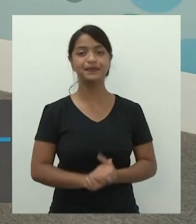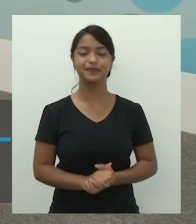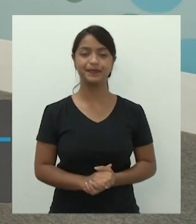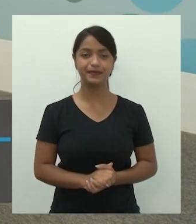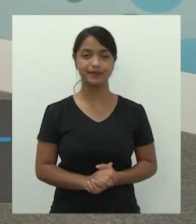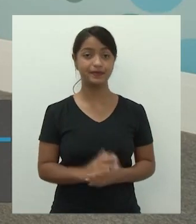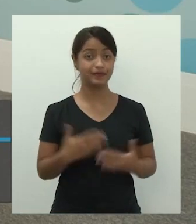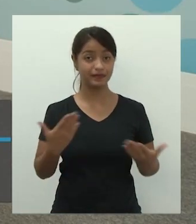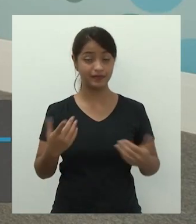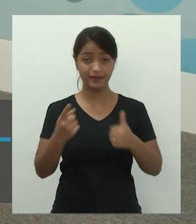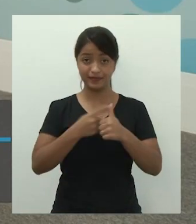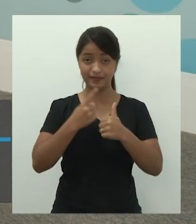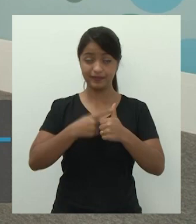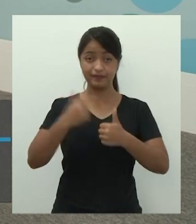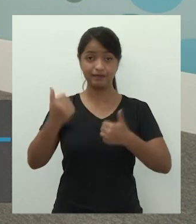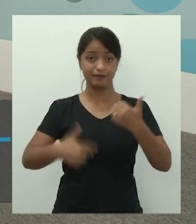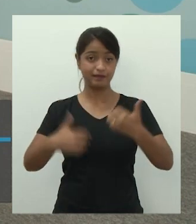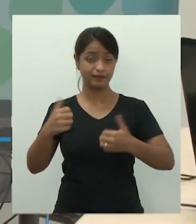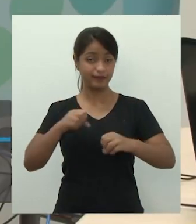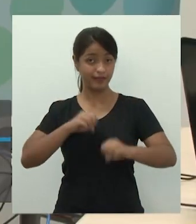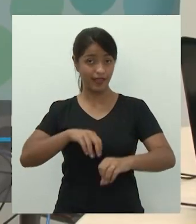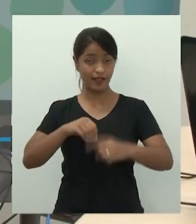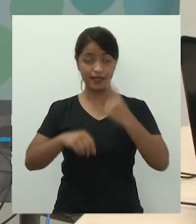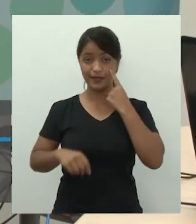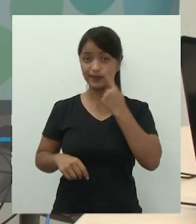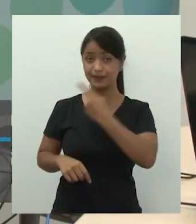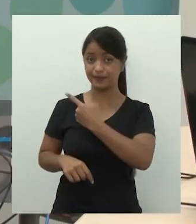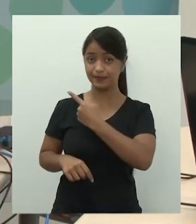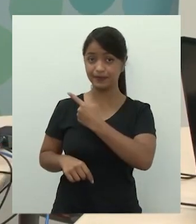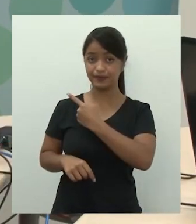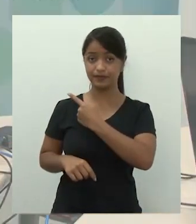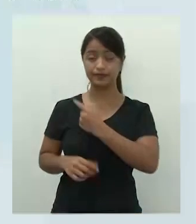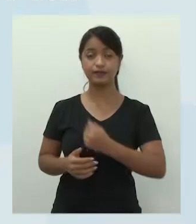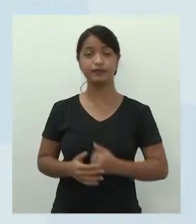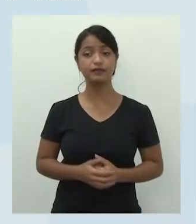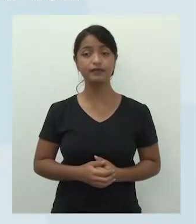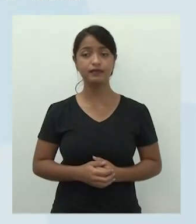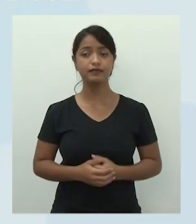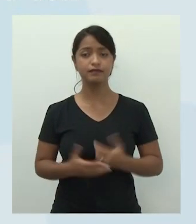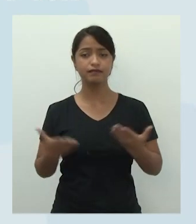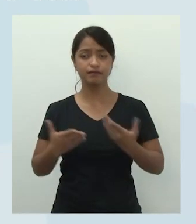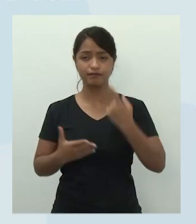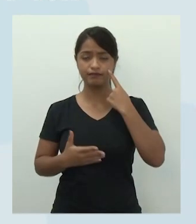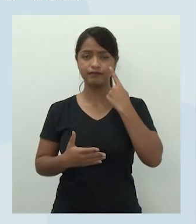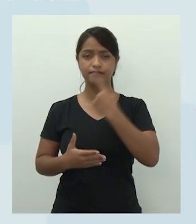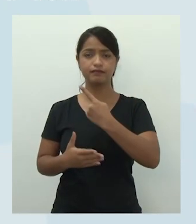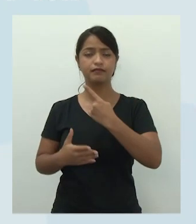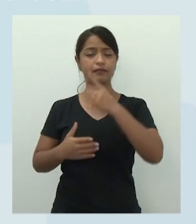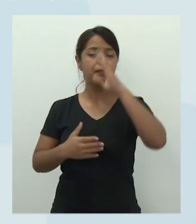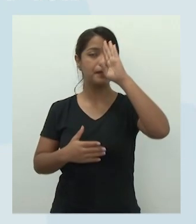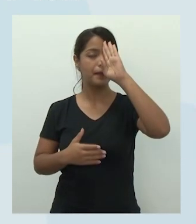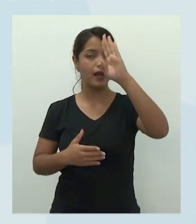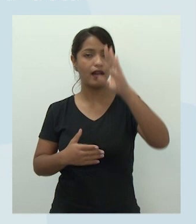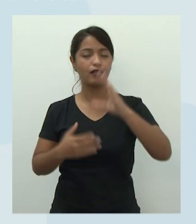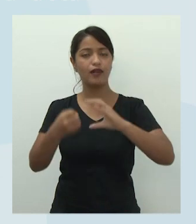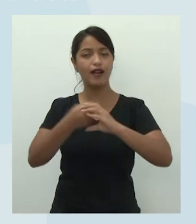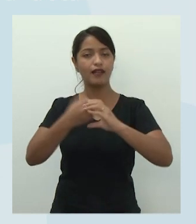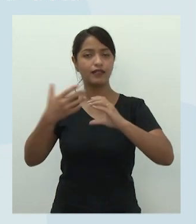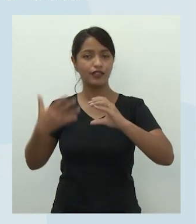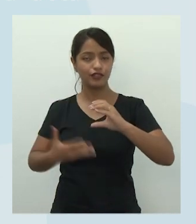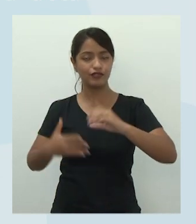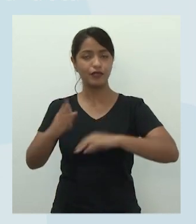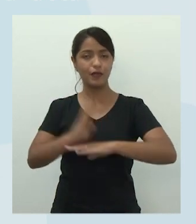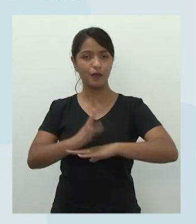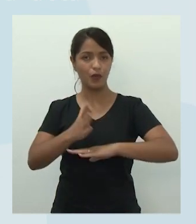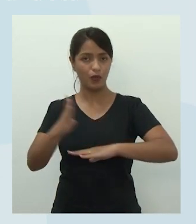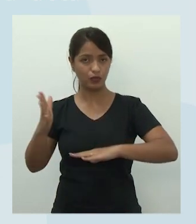primeira explanação aí da aula, vocês vão ver aí pontuados as principais características do bronze, né? Que é